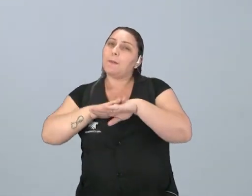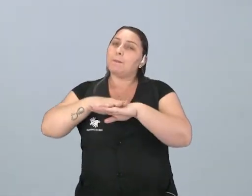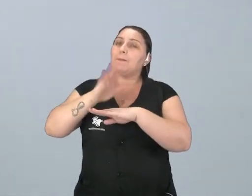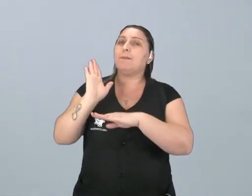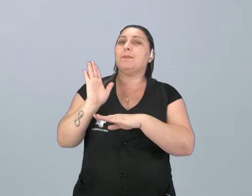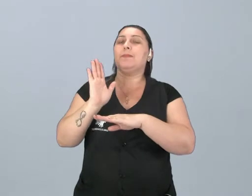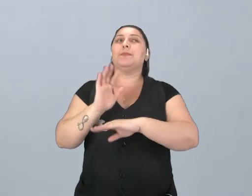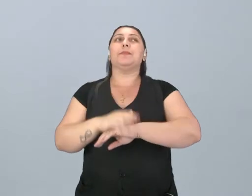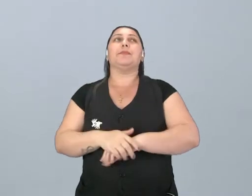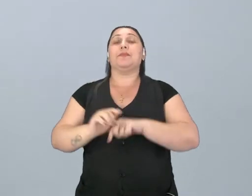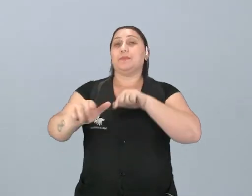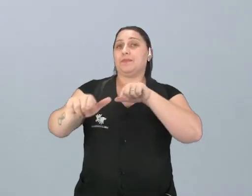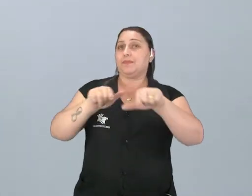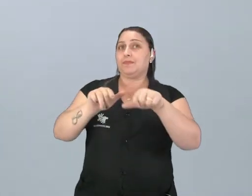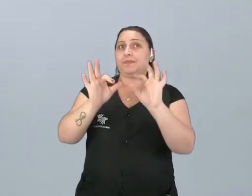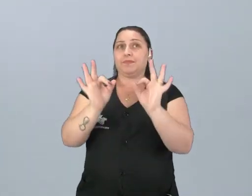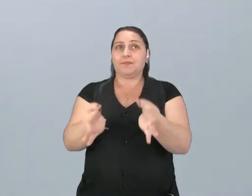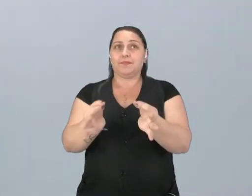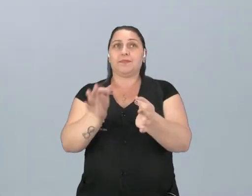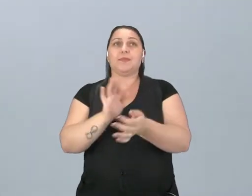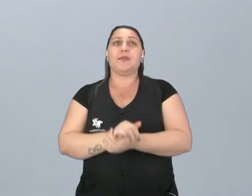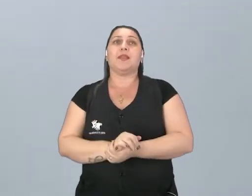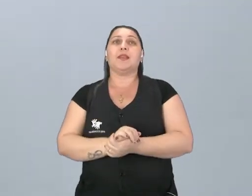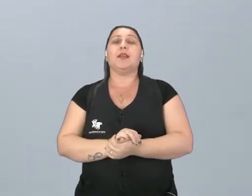mais trabalho, certo?